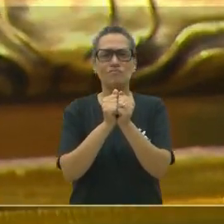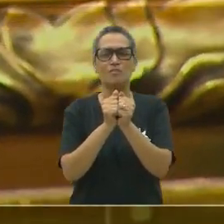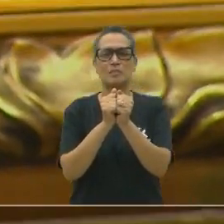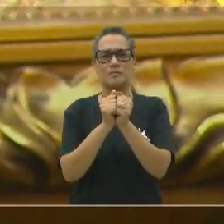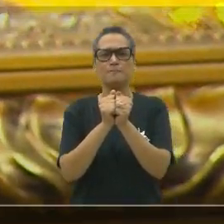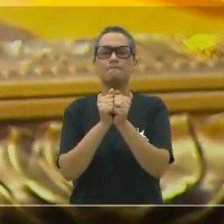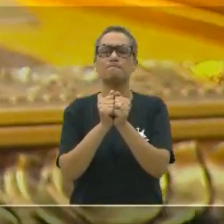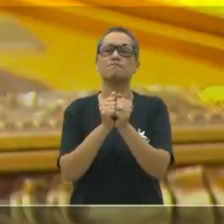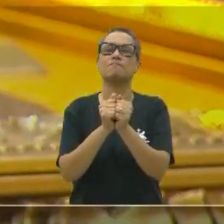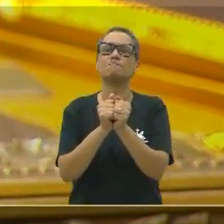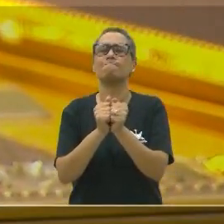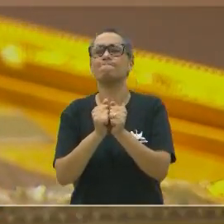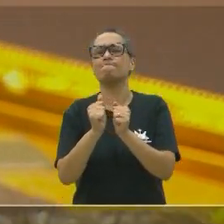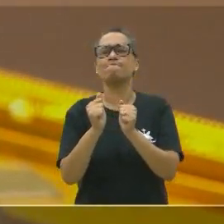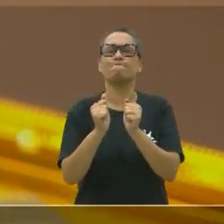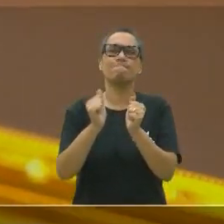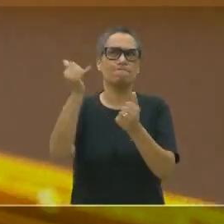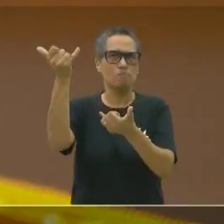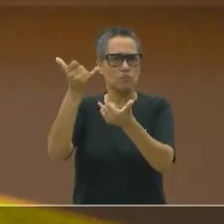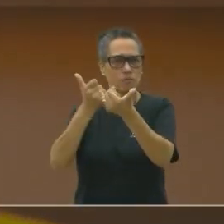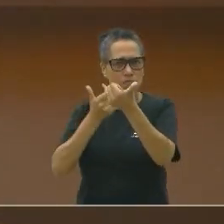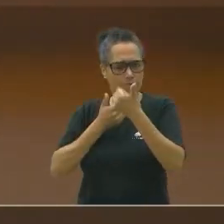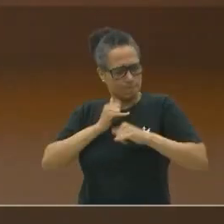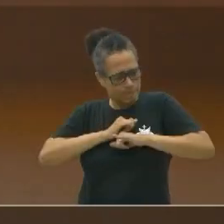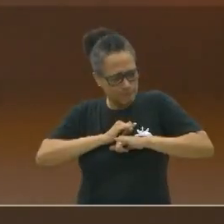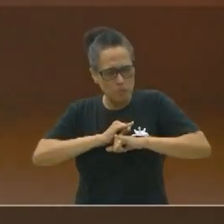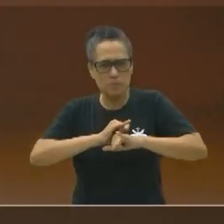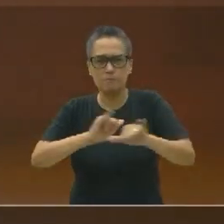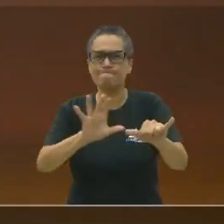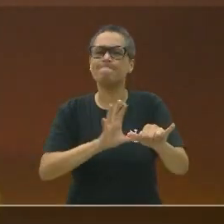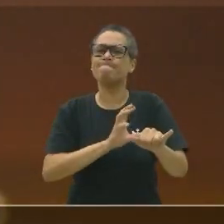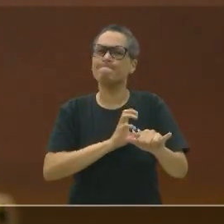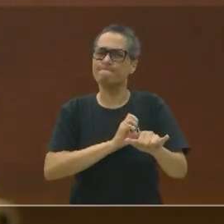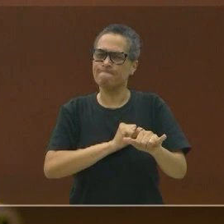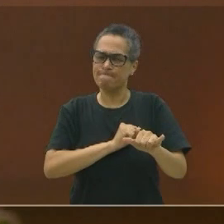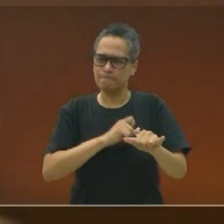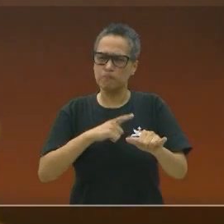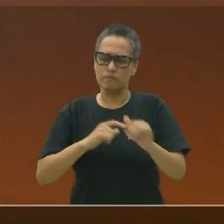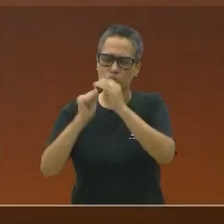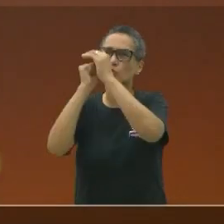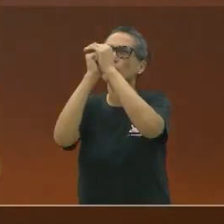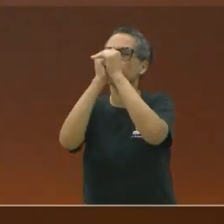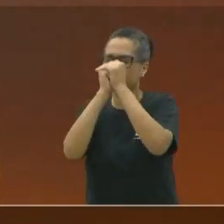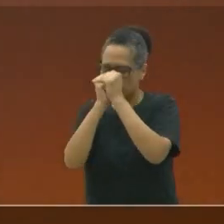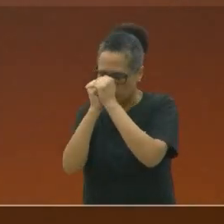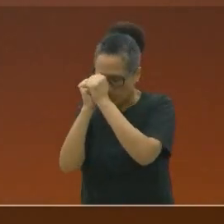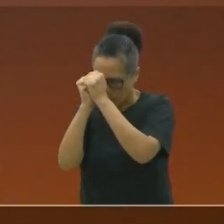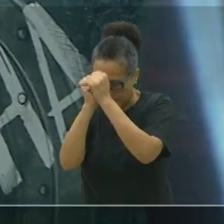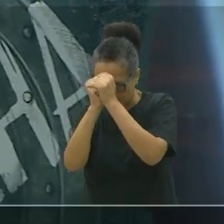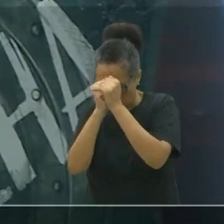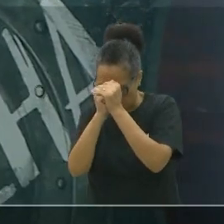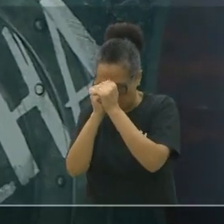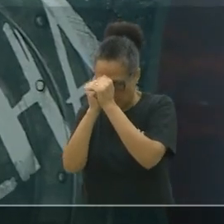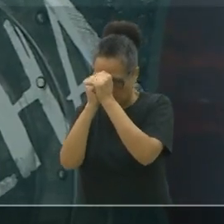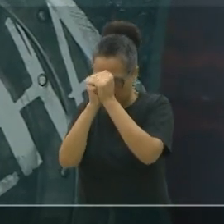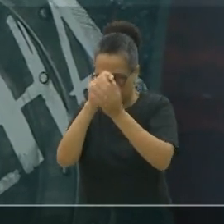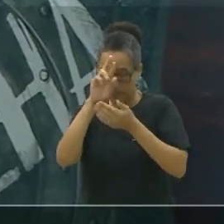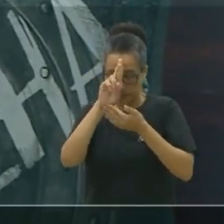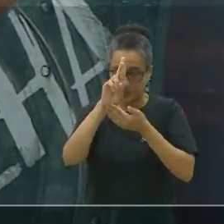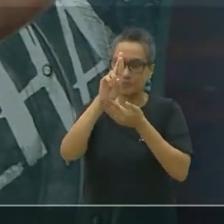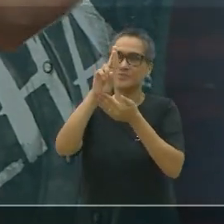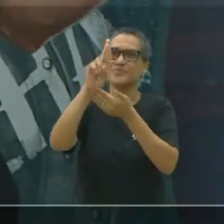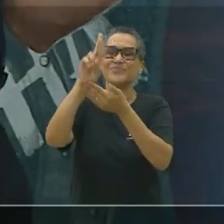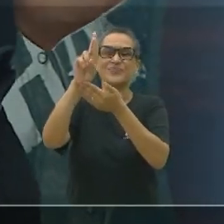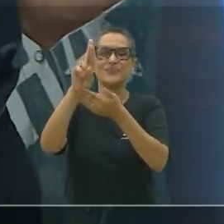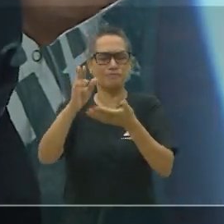estás. Com palavras de amor, te adoro, te adoro, Senhor. Hoje